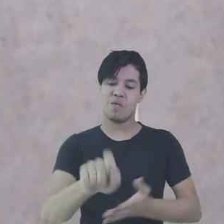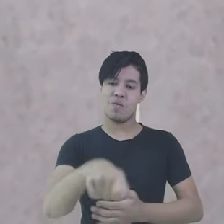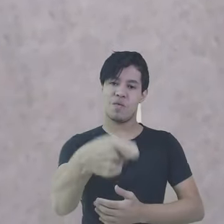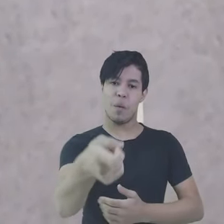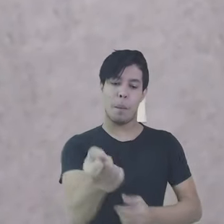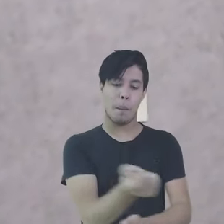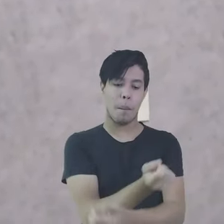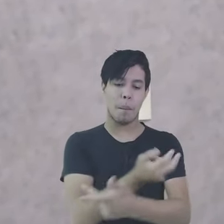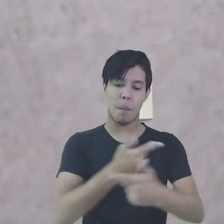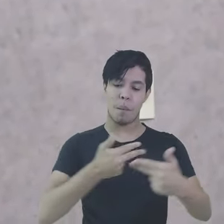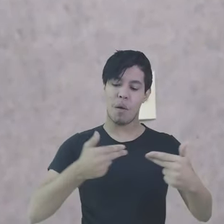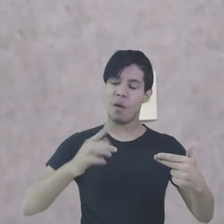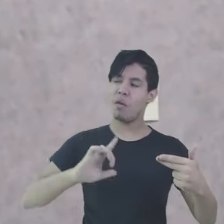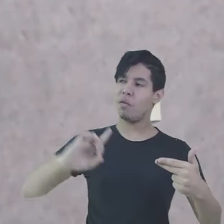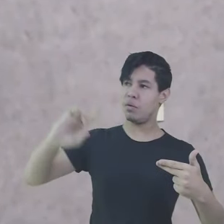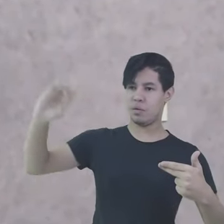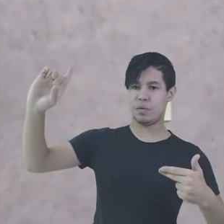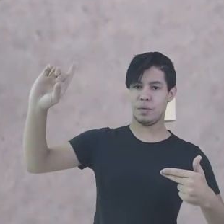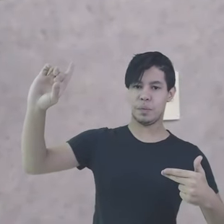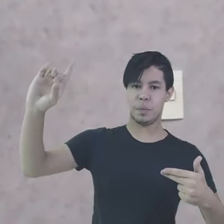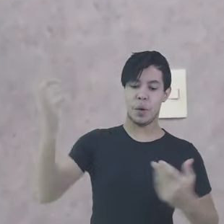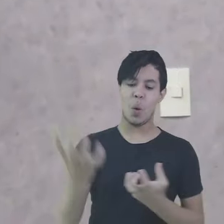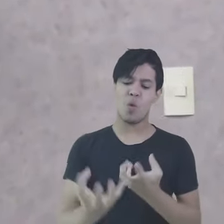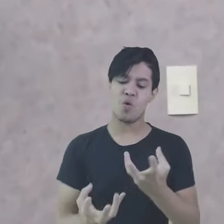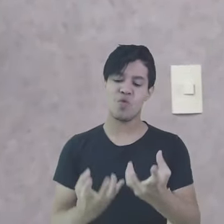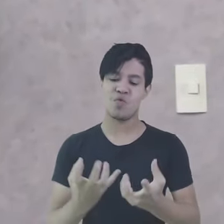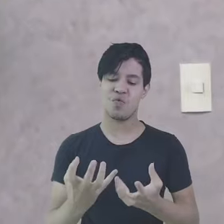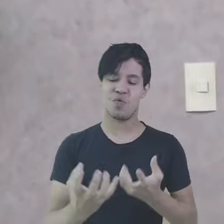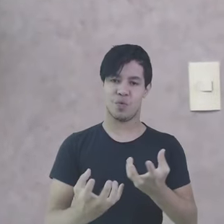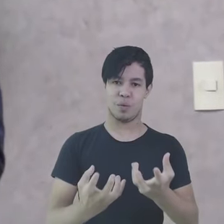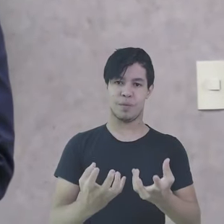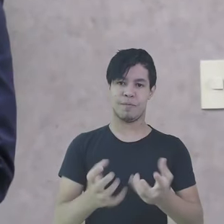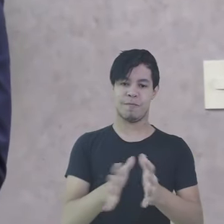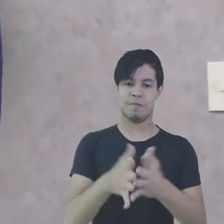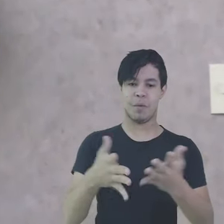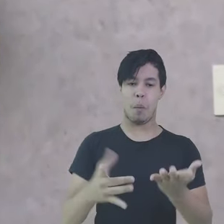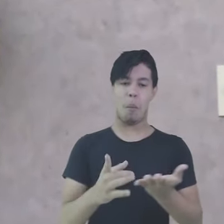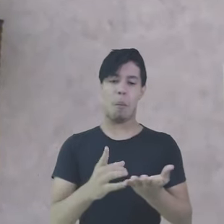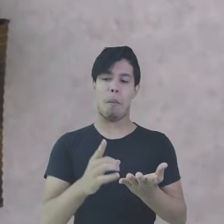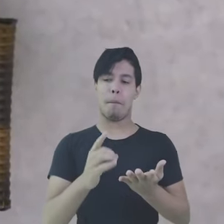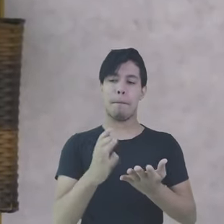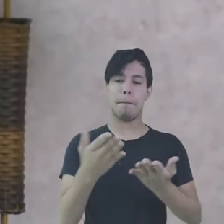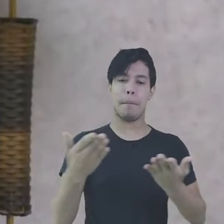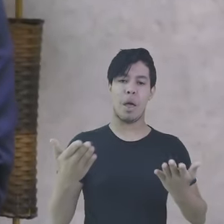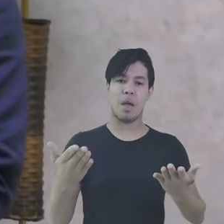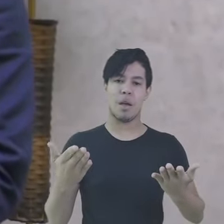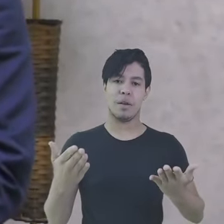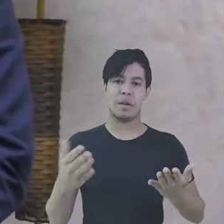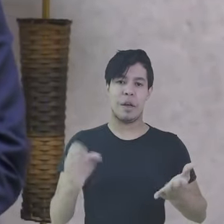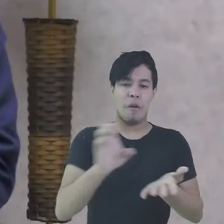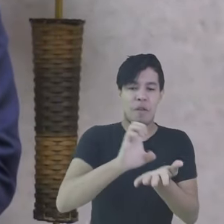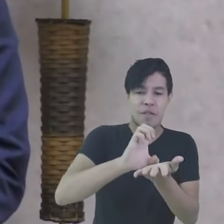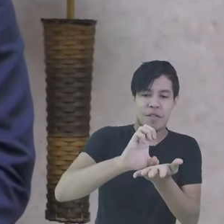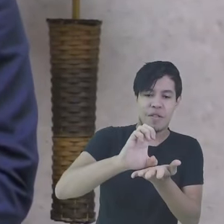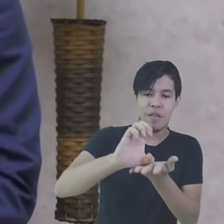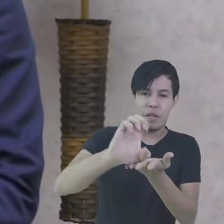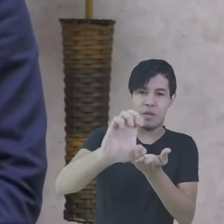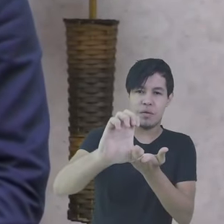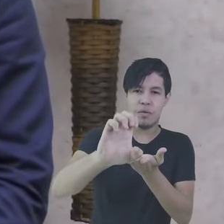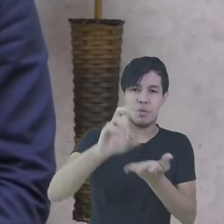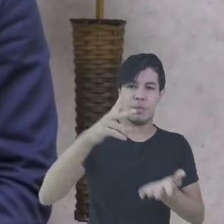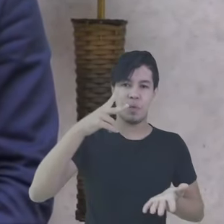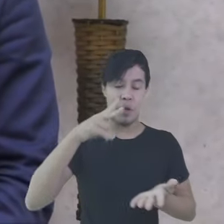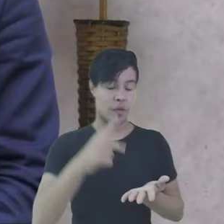quero mostrar isso para você agora. O fogo na Bíblia é um símbolo para a glória de Deus. Dá um pulinho em Êxodo. Já tratamos disso, vou